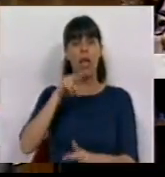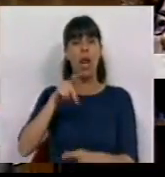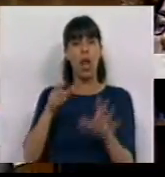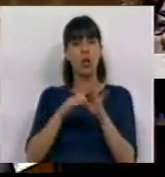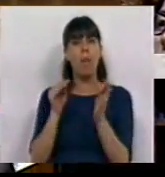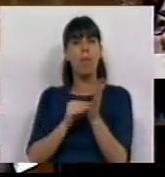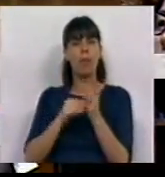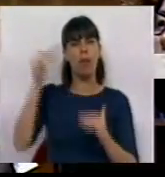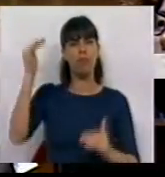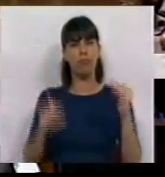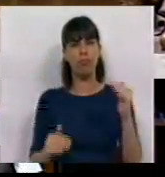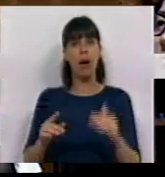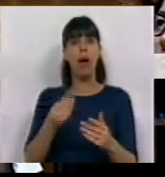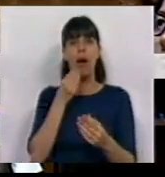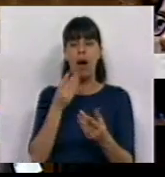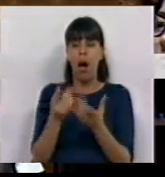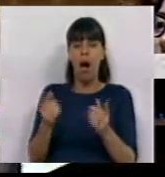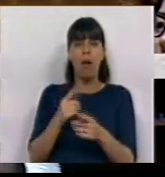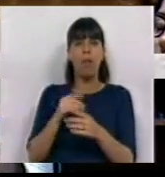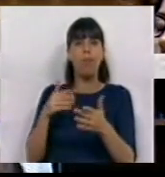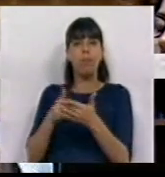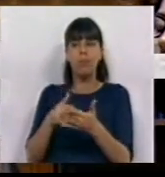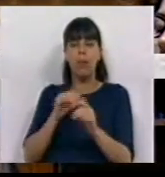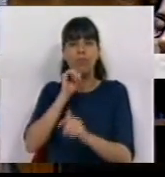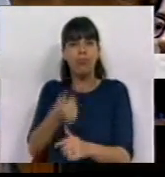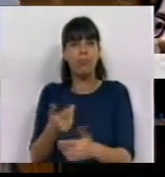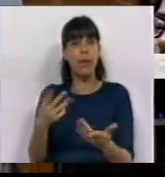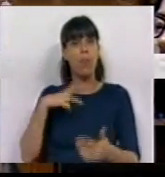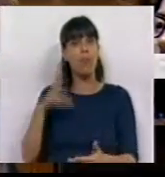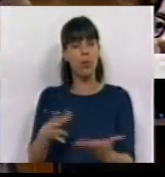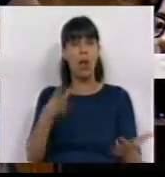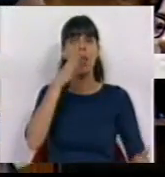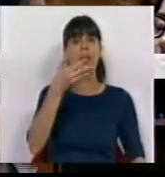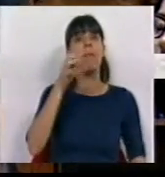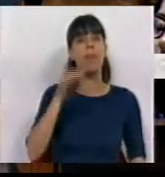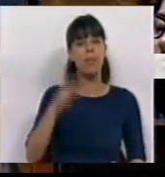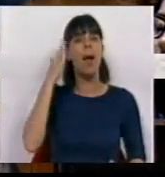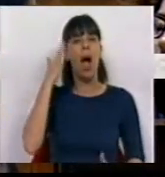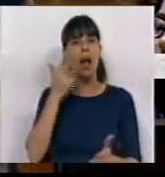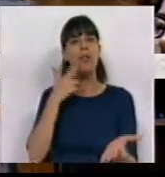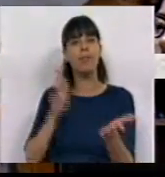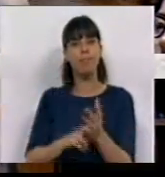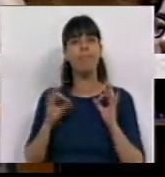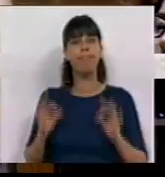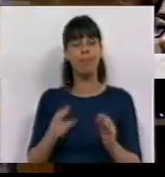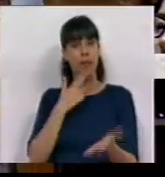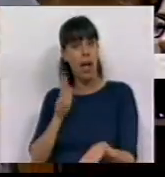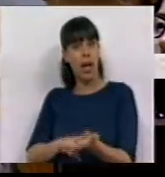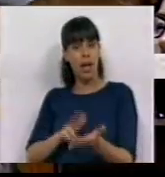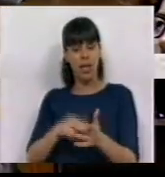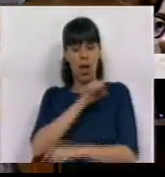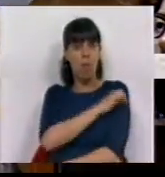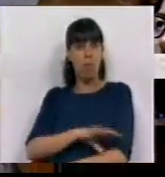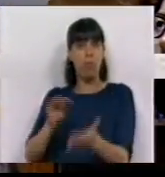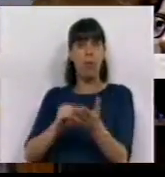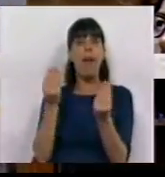sobre a pobreza, as desigualdades e a privação material em Portugal. E dizer sobre isto que o PCP entende, de facto, que a realidade da